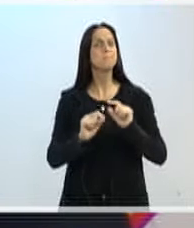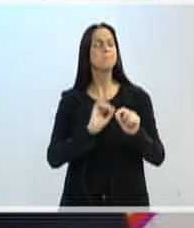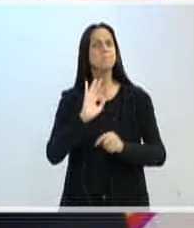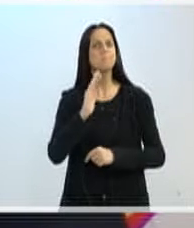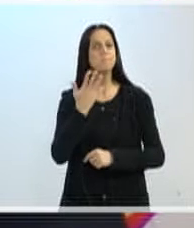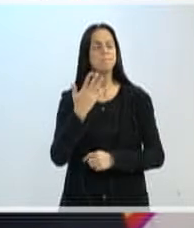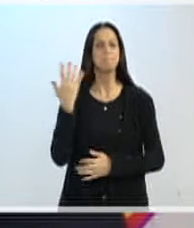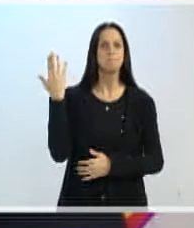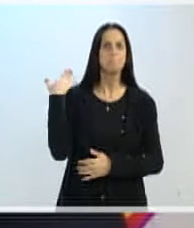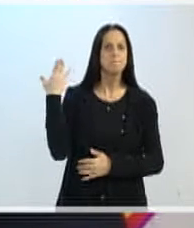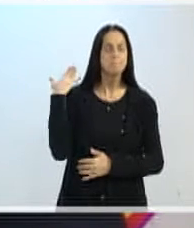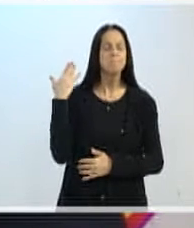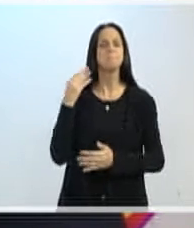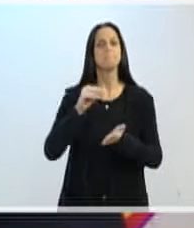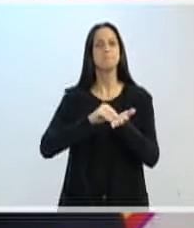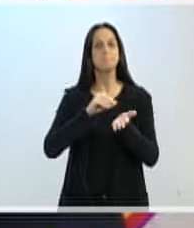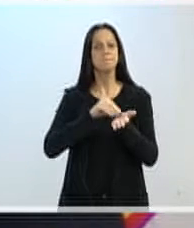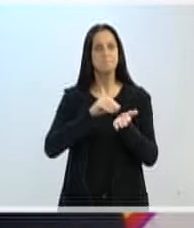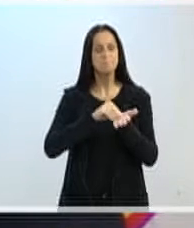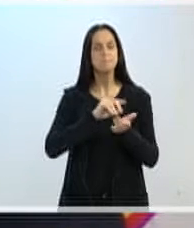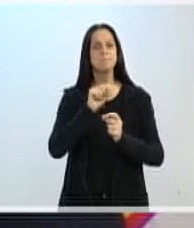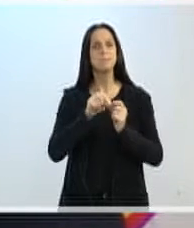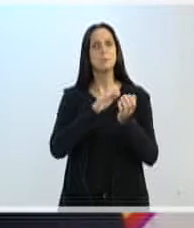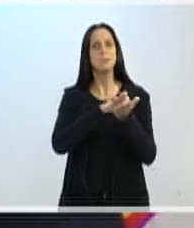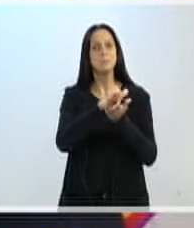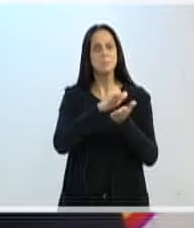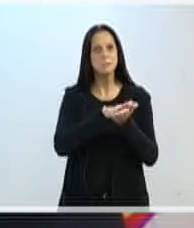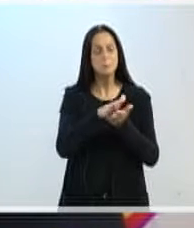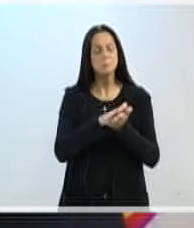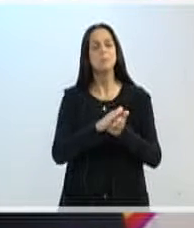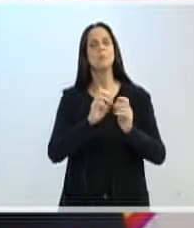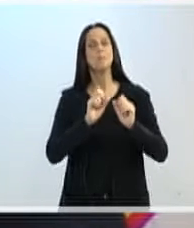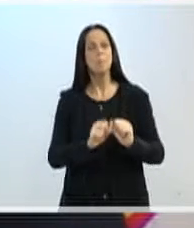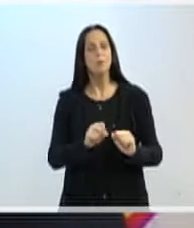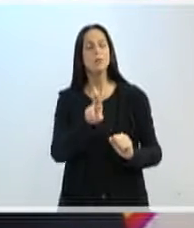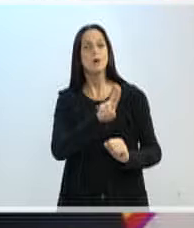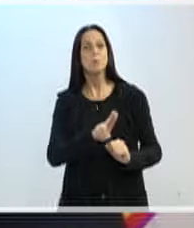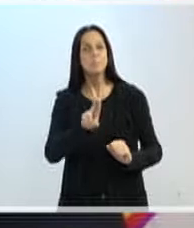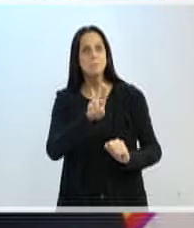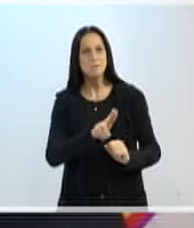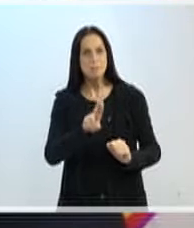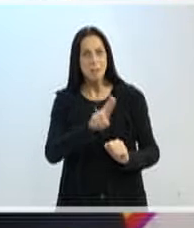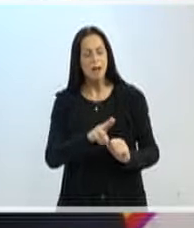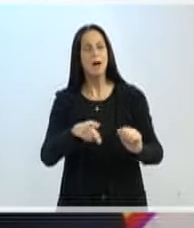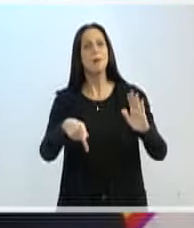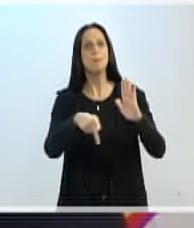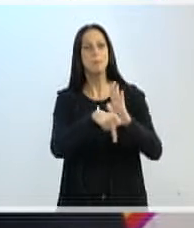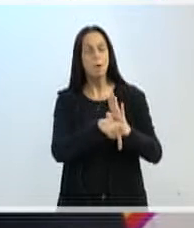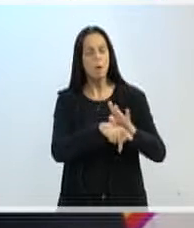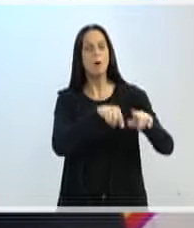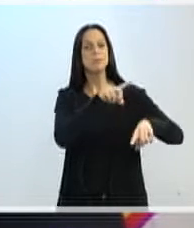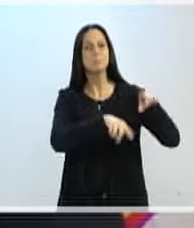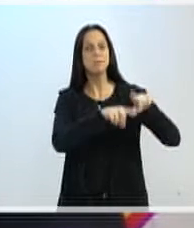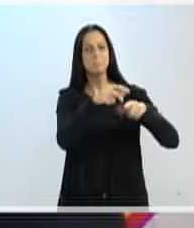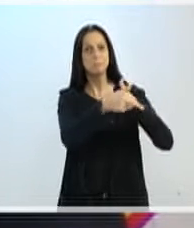publicação homologando o uso dos equipamentos através da portaria no Diário Oficial da